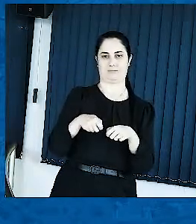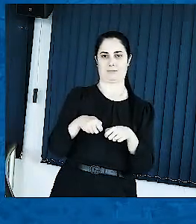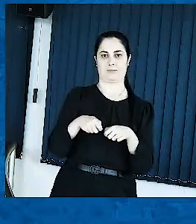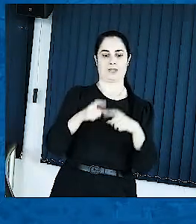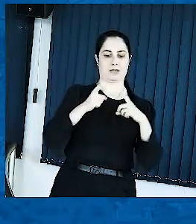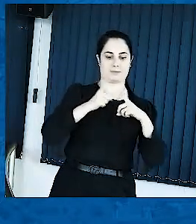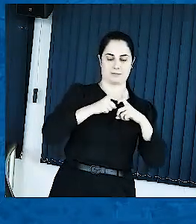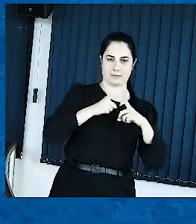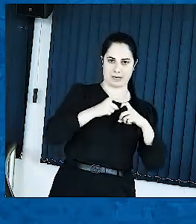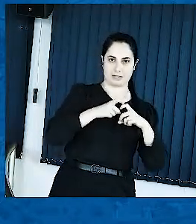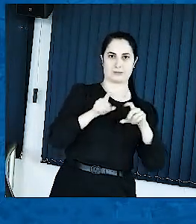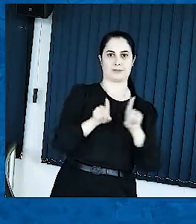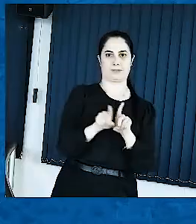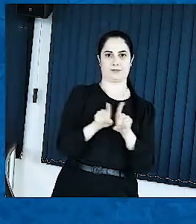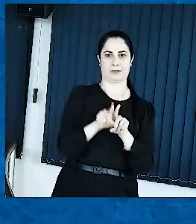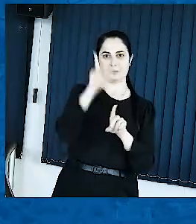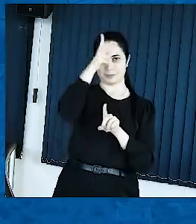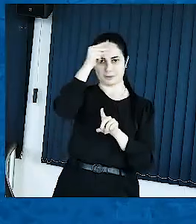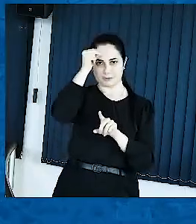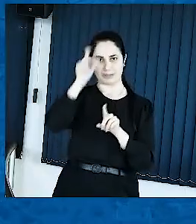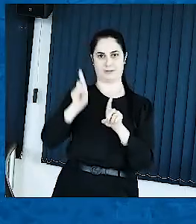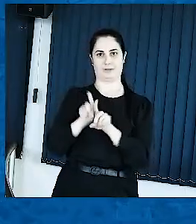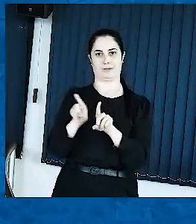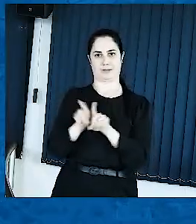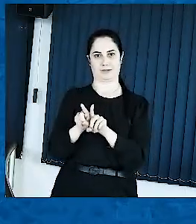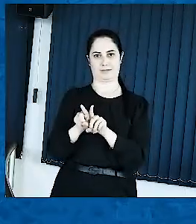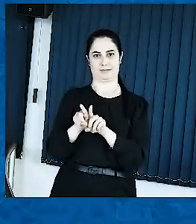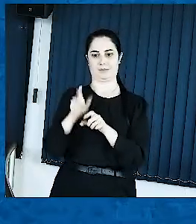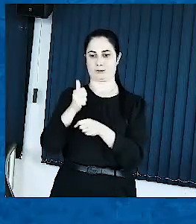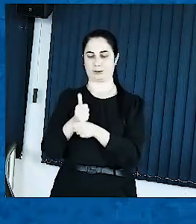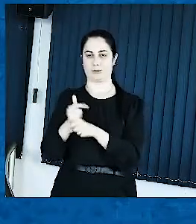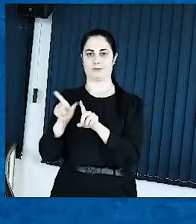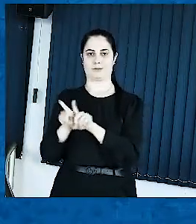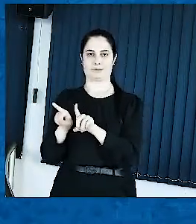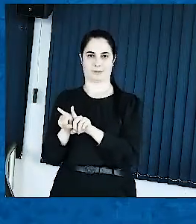Médicos, gestores têm que ser capacitados.